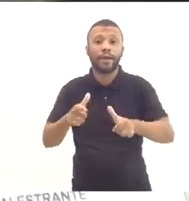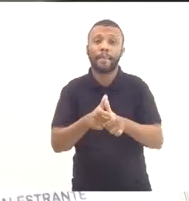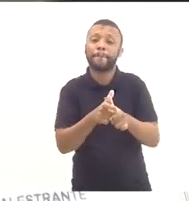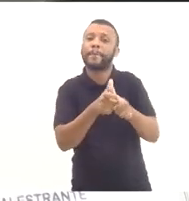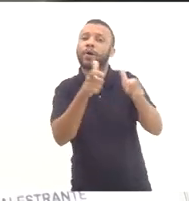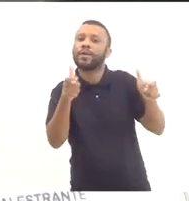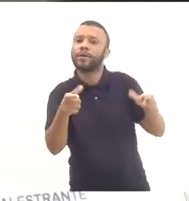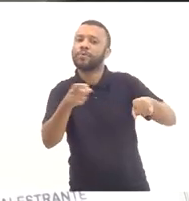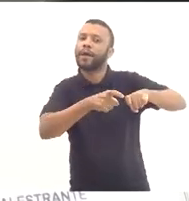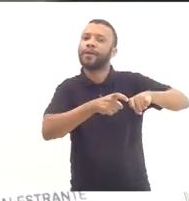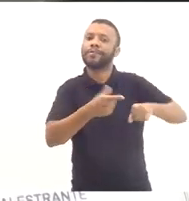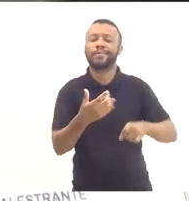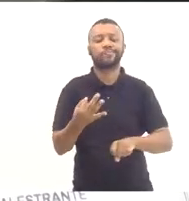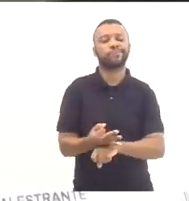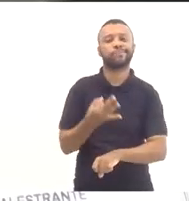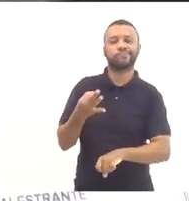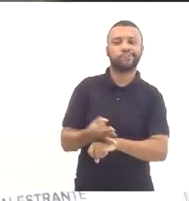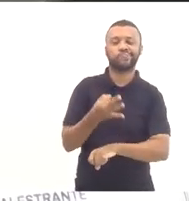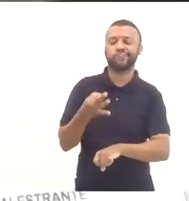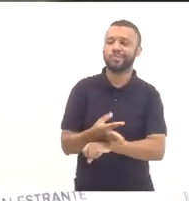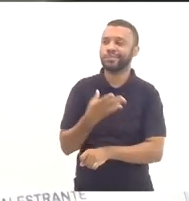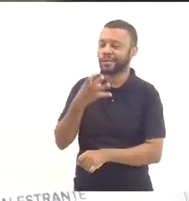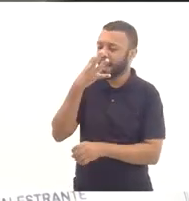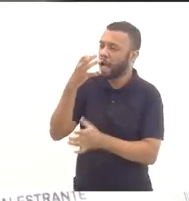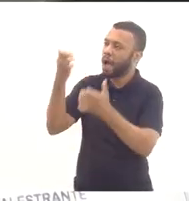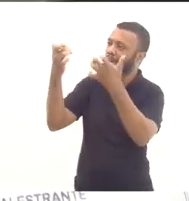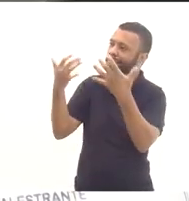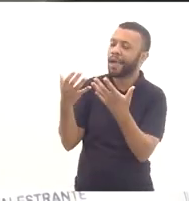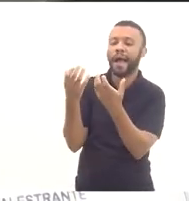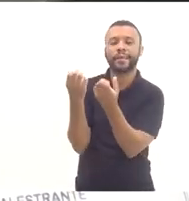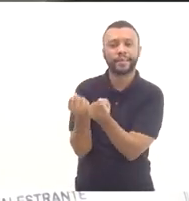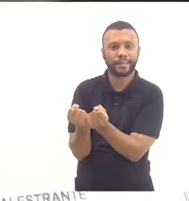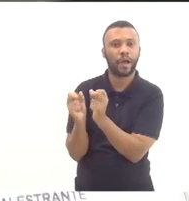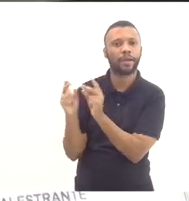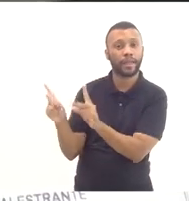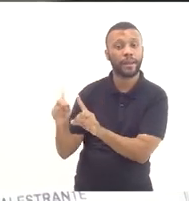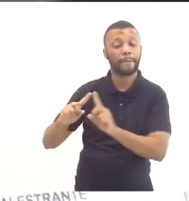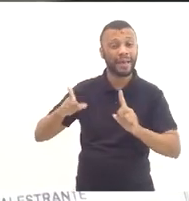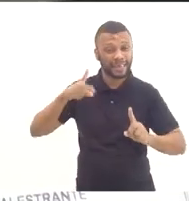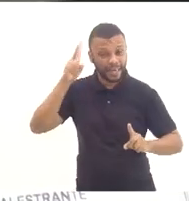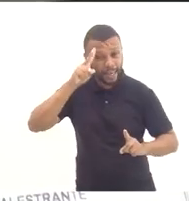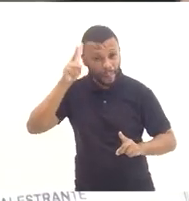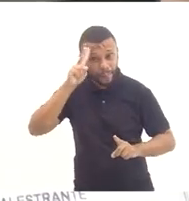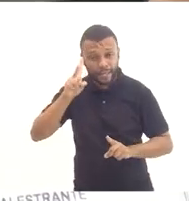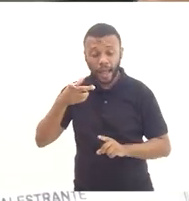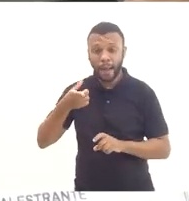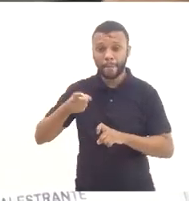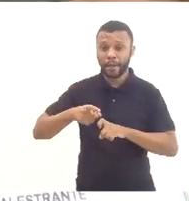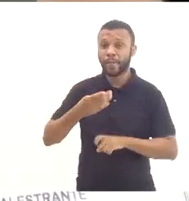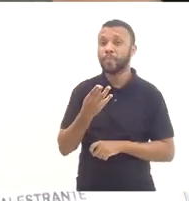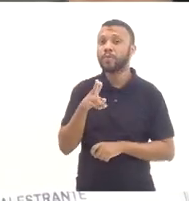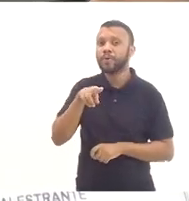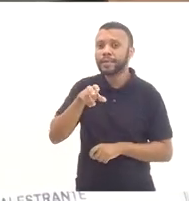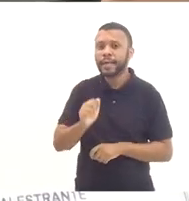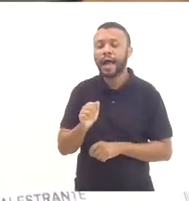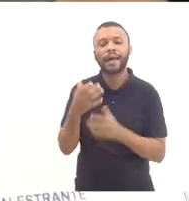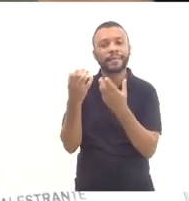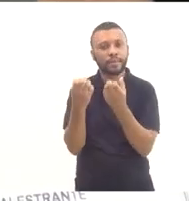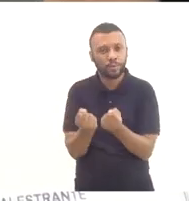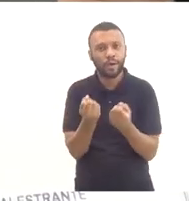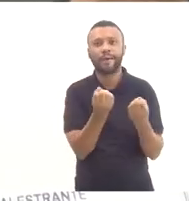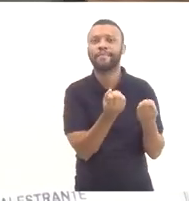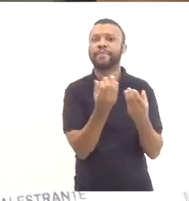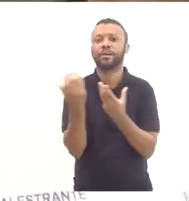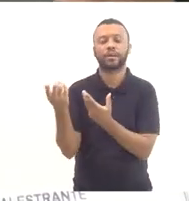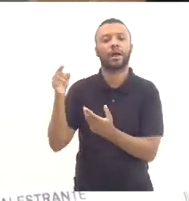Como compartilhar com vocês aqui de ouvir e aceitar Mas lembra da doutora Bruna que me ouvir o escrever o que o médico Dra Bruna aceitou